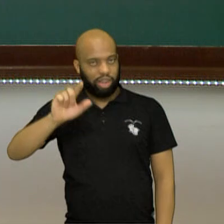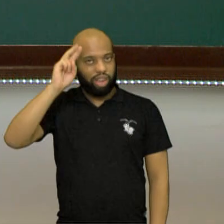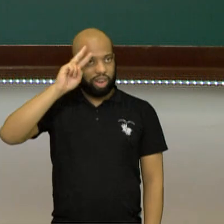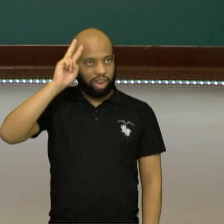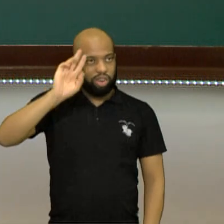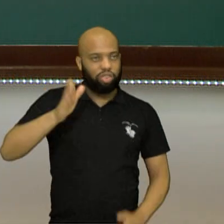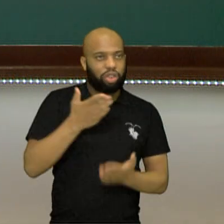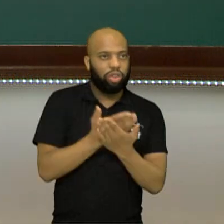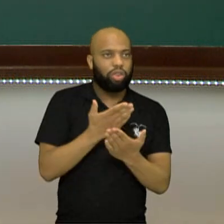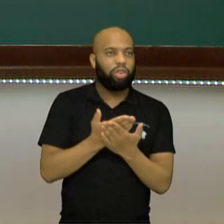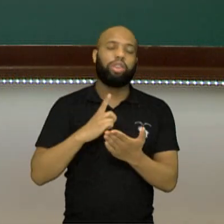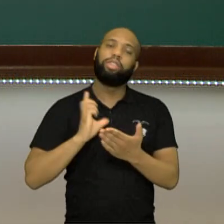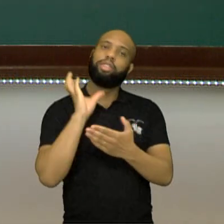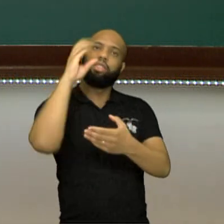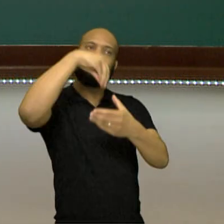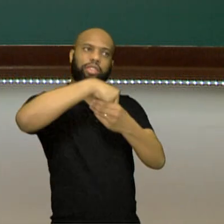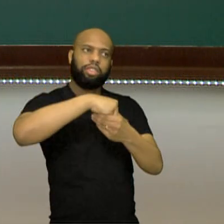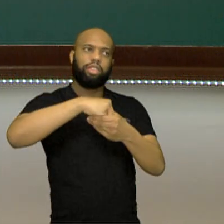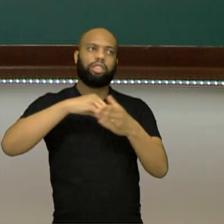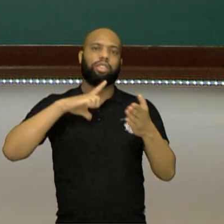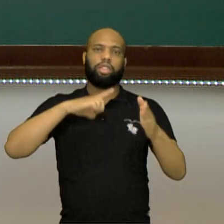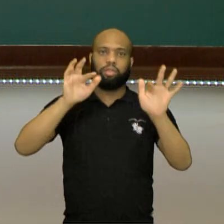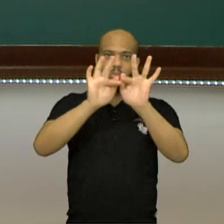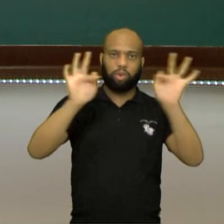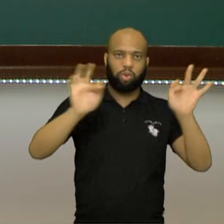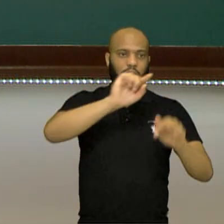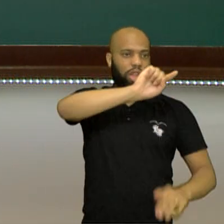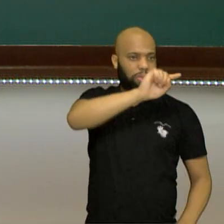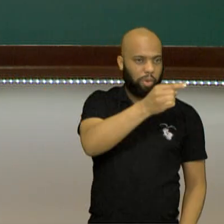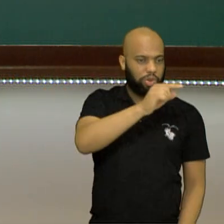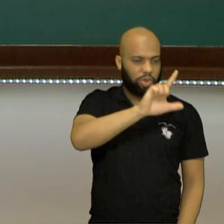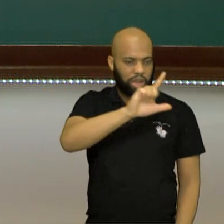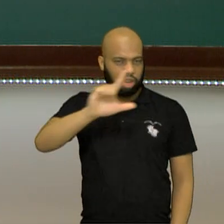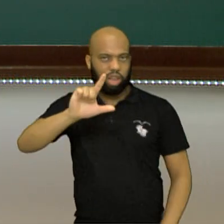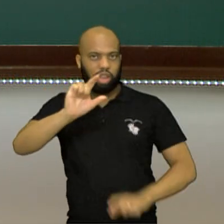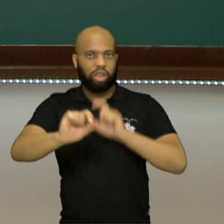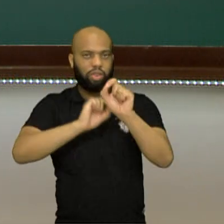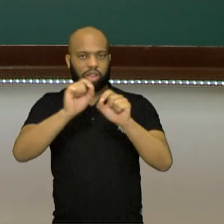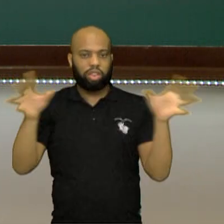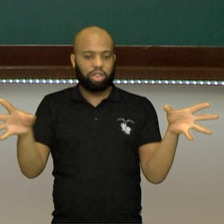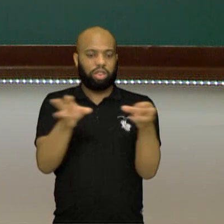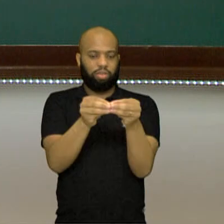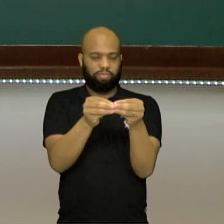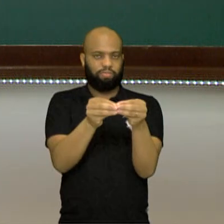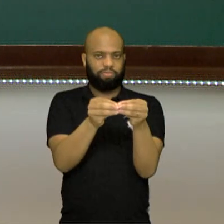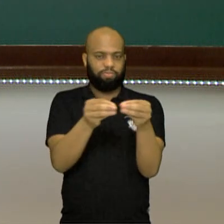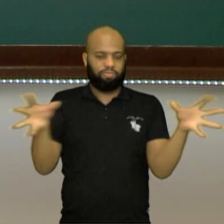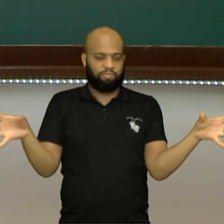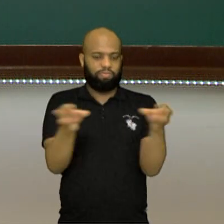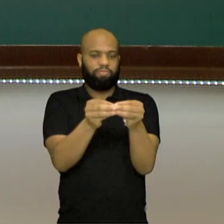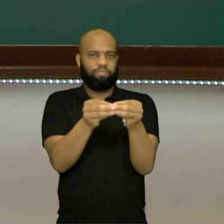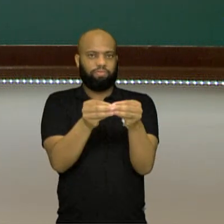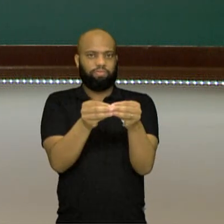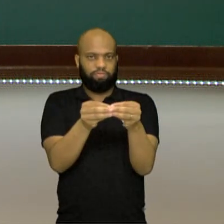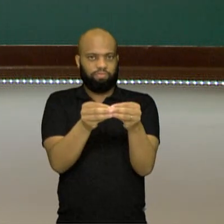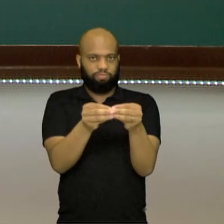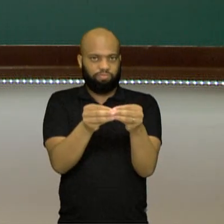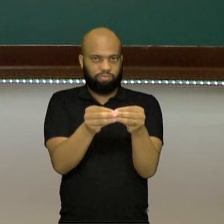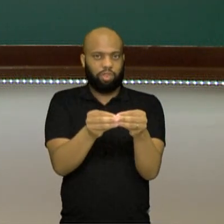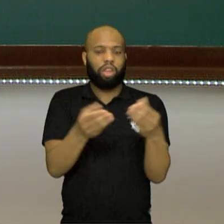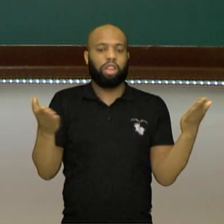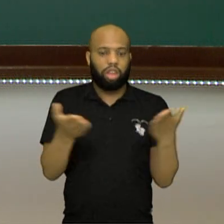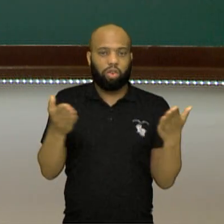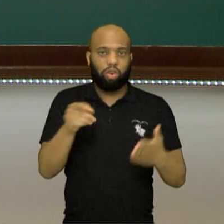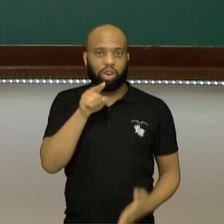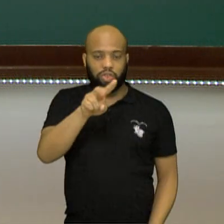detalhadamente dentro da sentença que o apóstrofo LL é uma short form, uma forma curta ou abreviação?